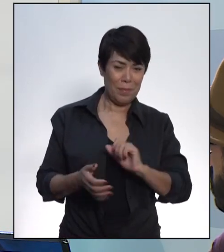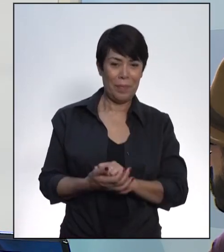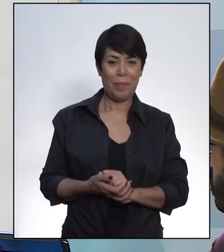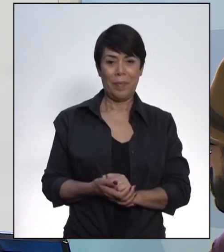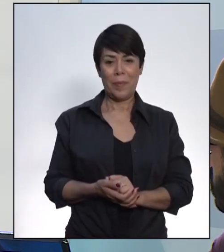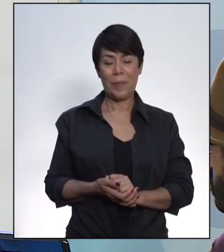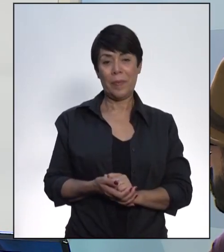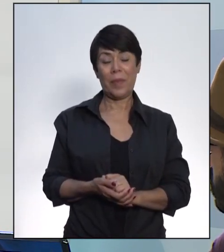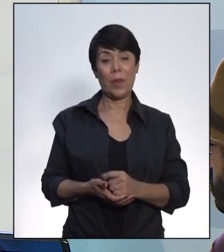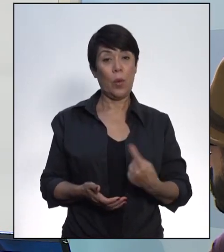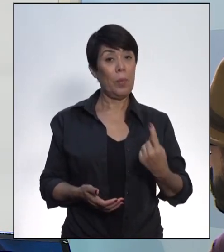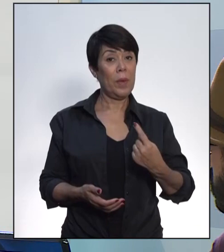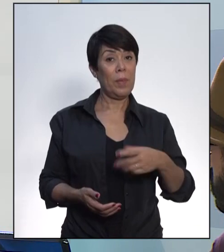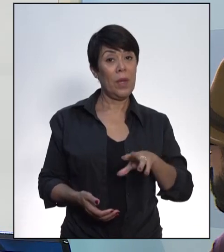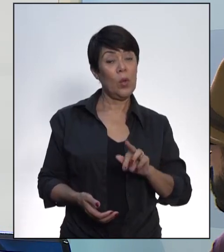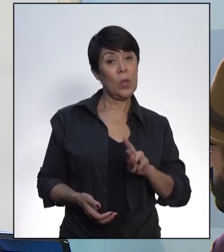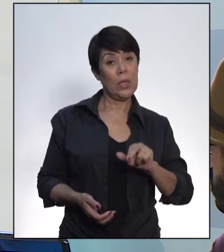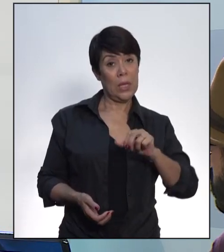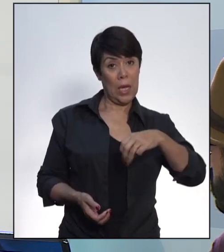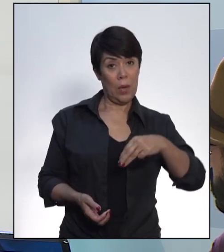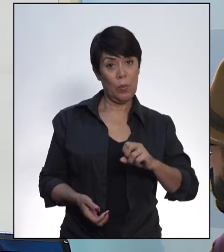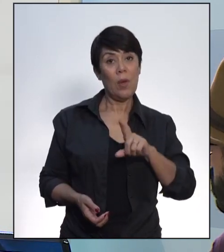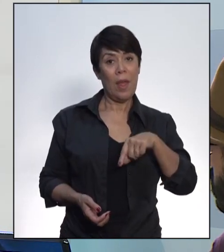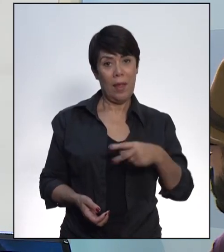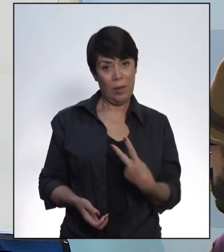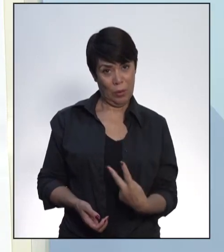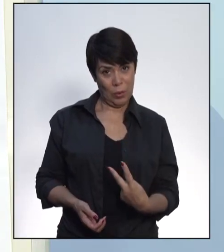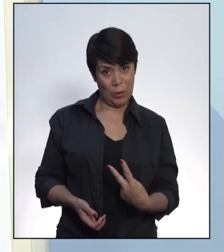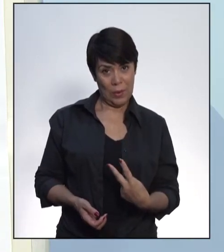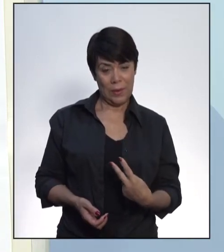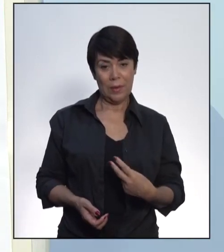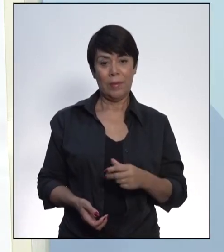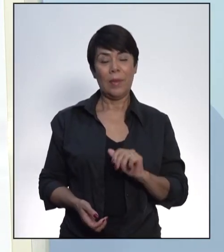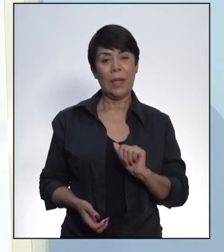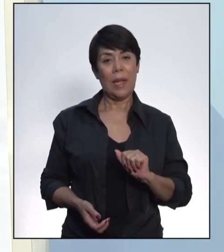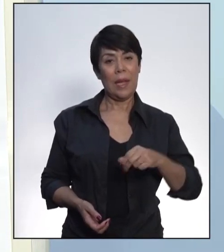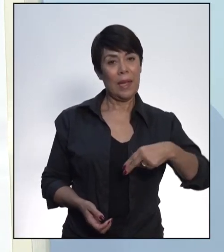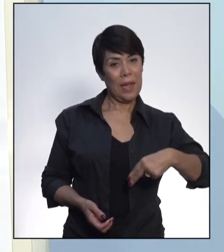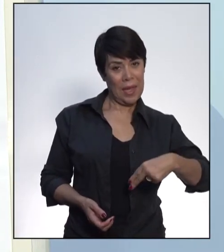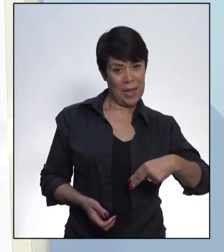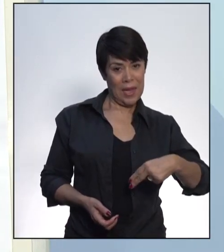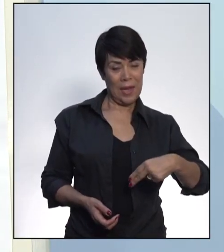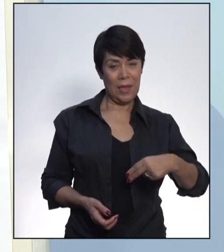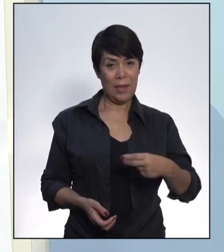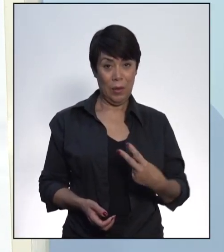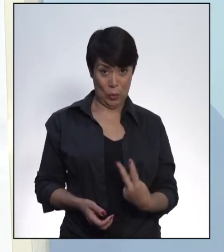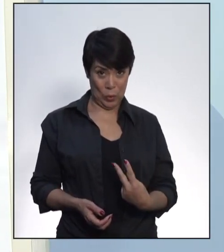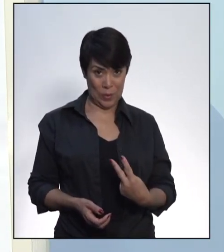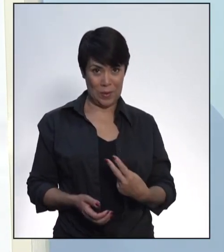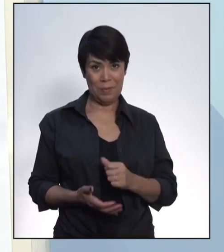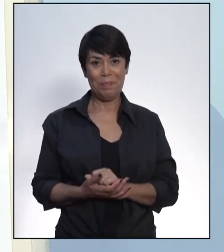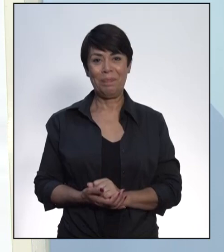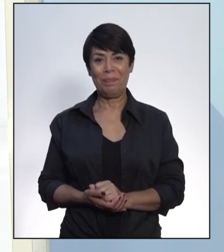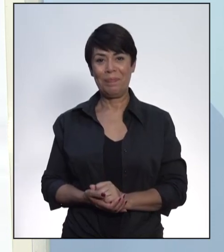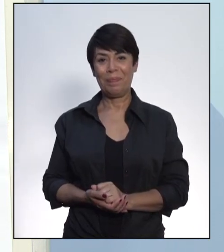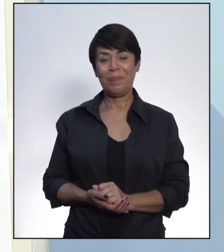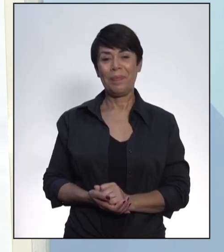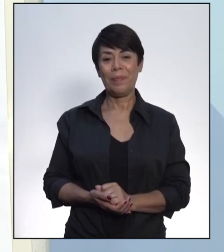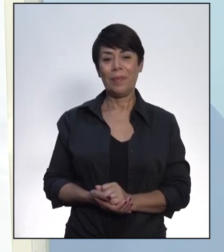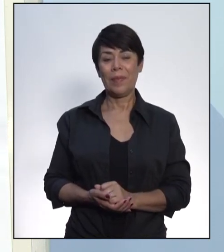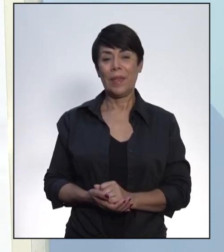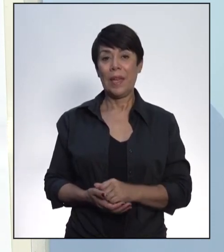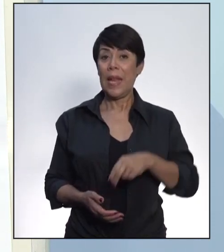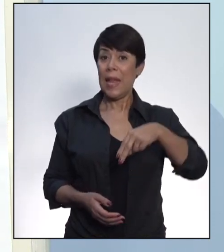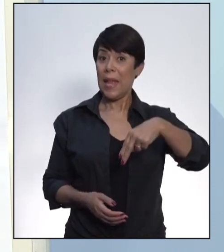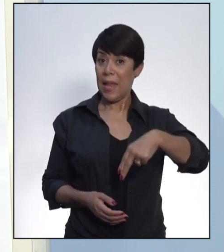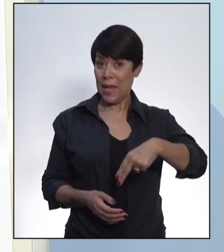tenho meu primeiro termo como 2, então, meu AN vai ser 2. N é o